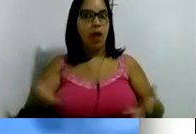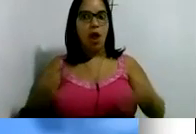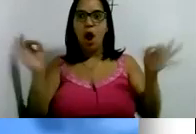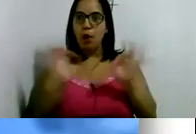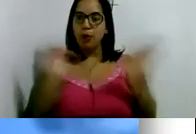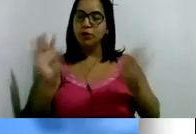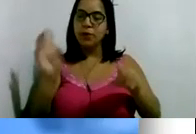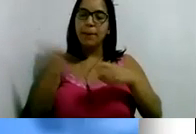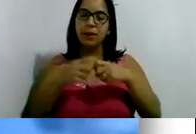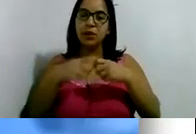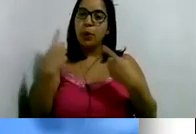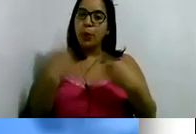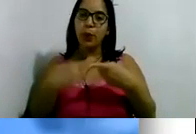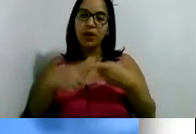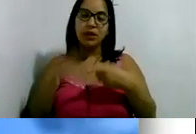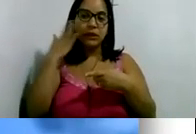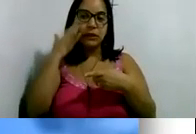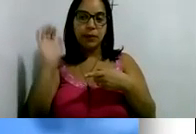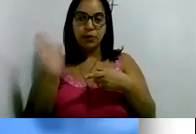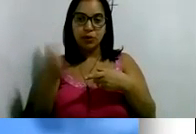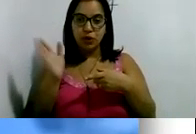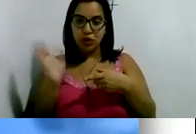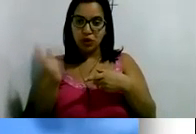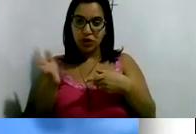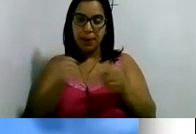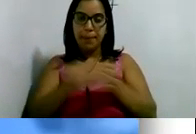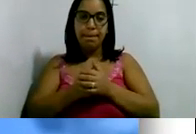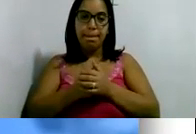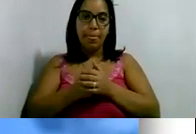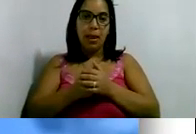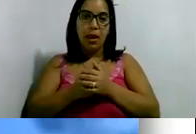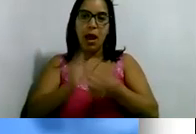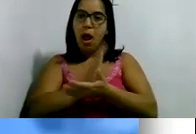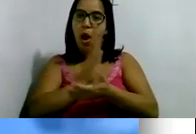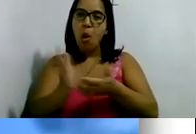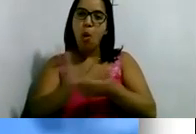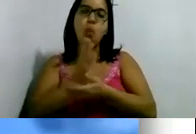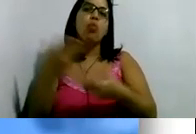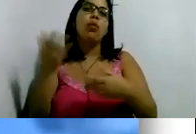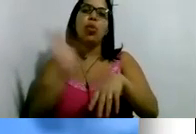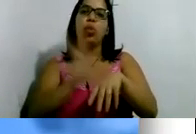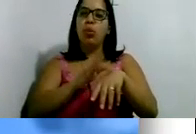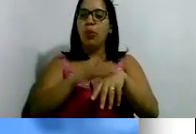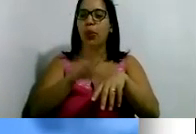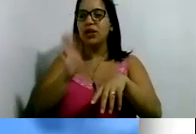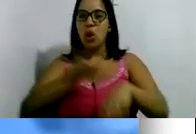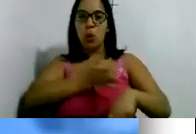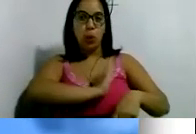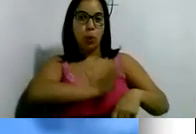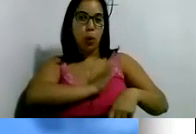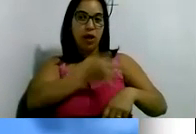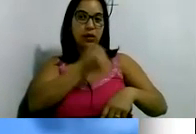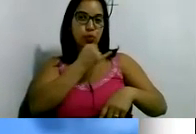medicina, porque a gente já consegue saber alguma cardiopatia que o recém-nascido possa ter, entre